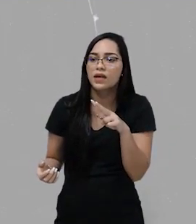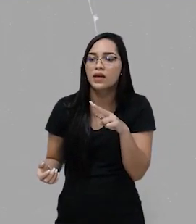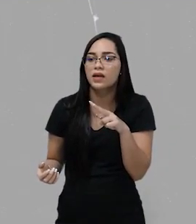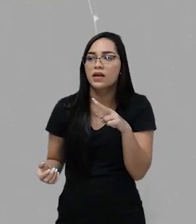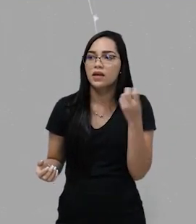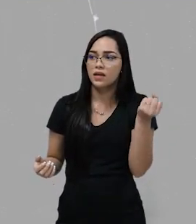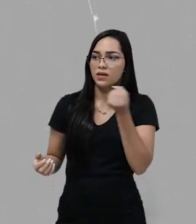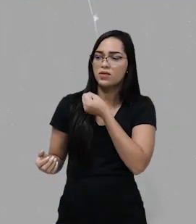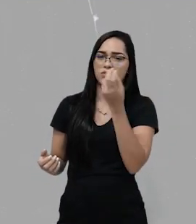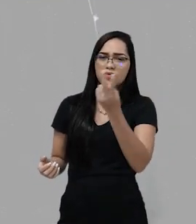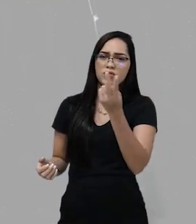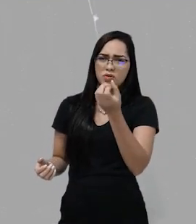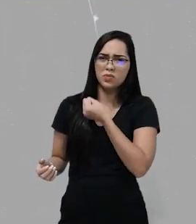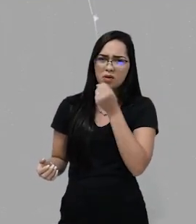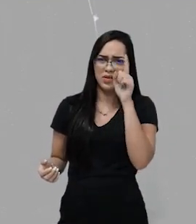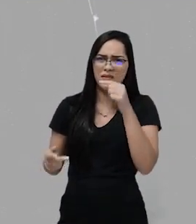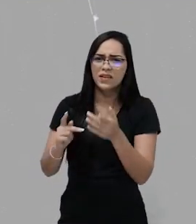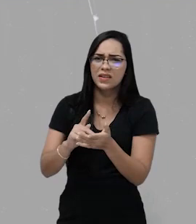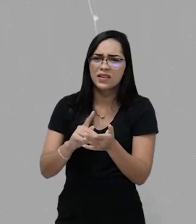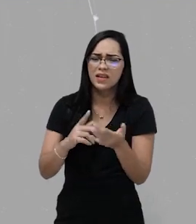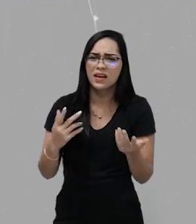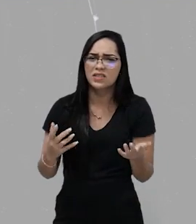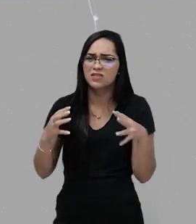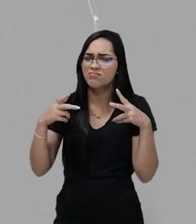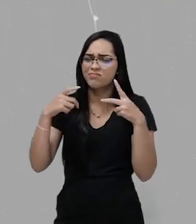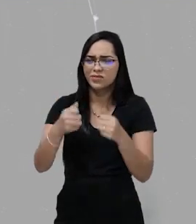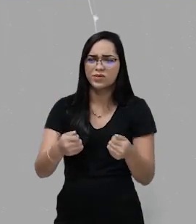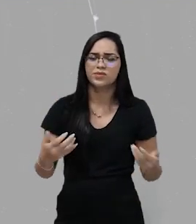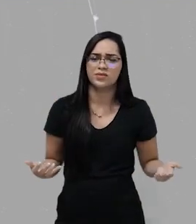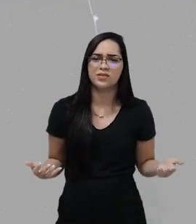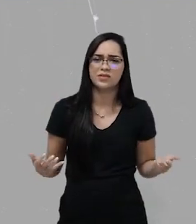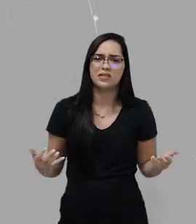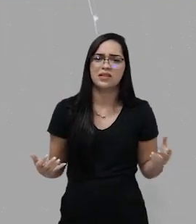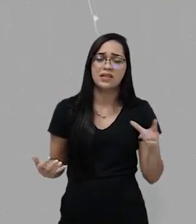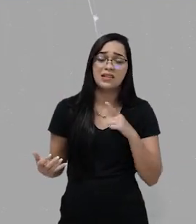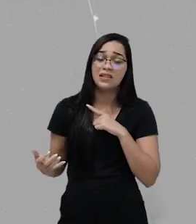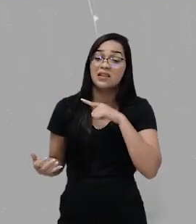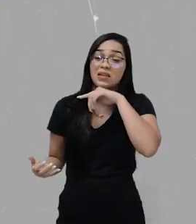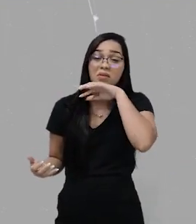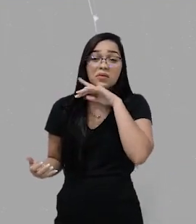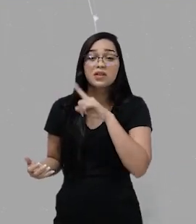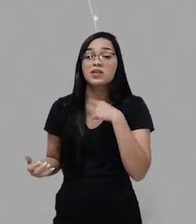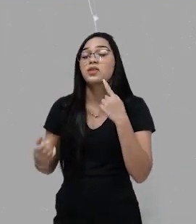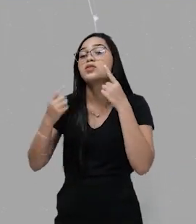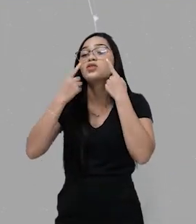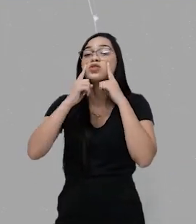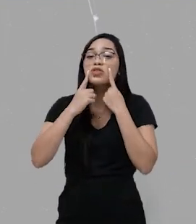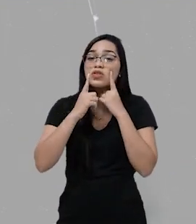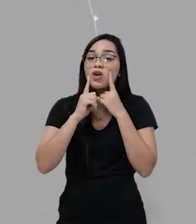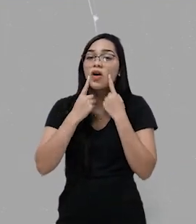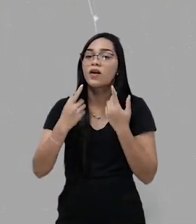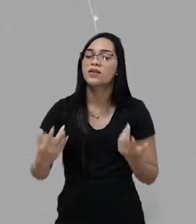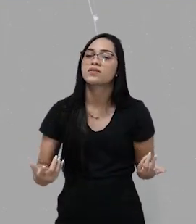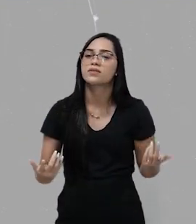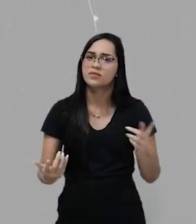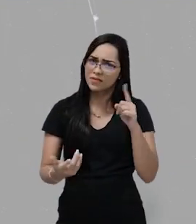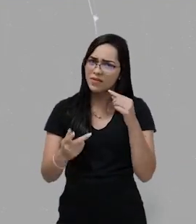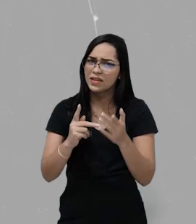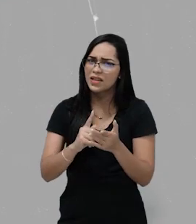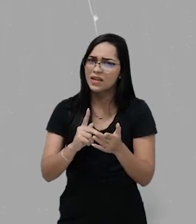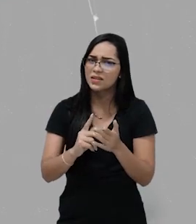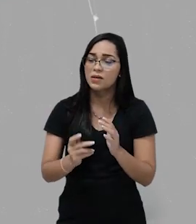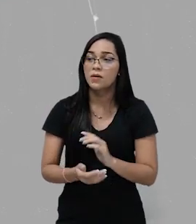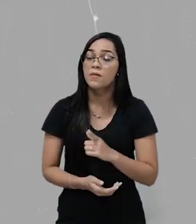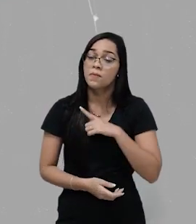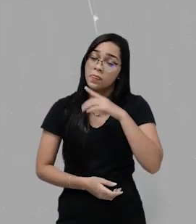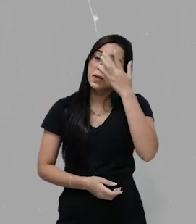se matou. Eles morrem, não é assim? Aquela cena toda, aquela tragédia que a gente até chora quando se comove, não é assim? Tem